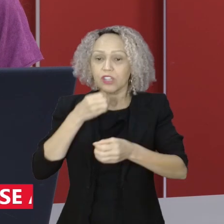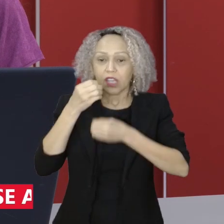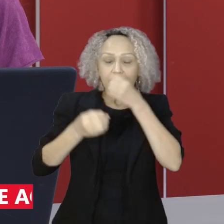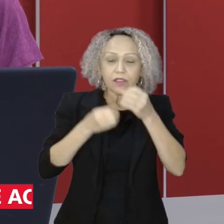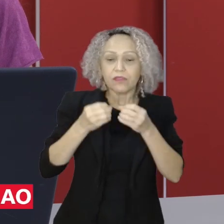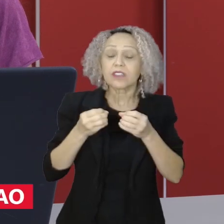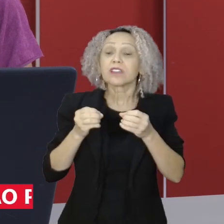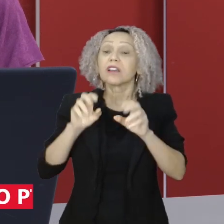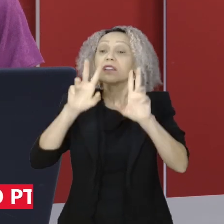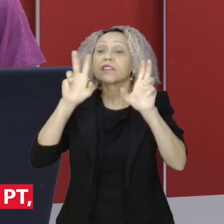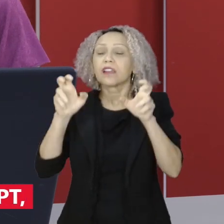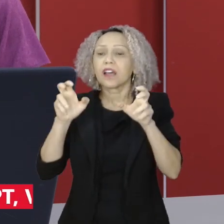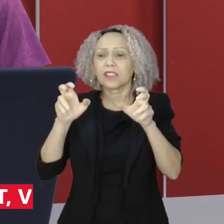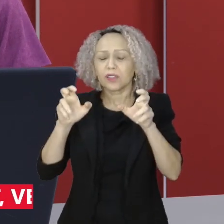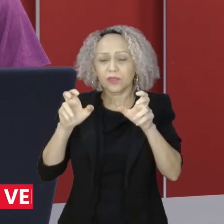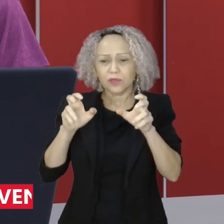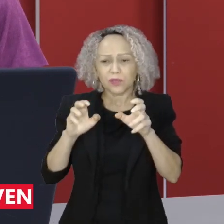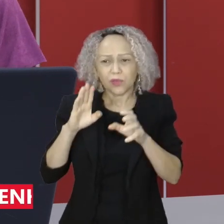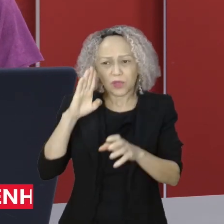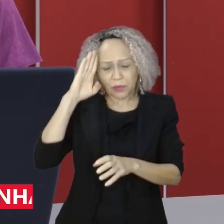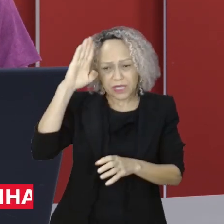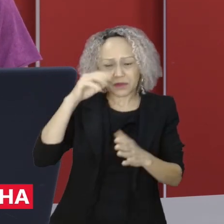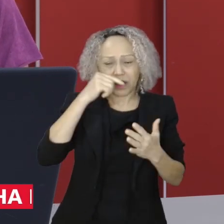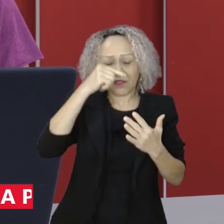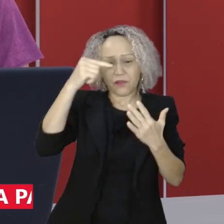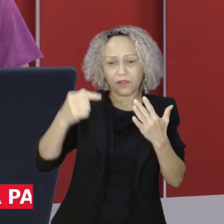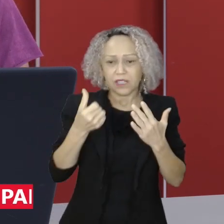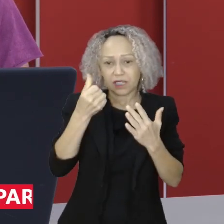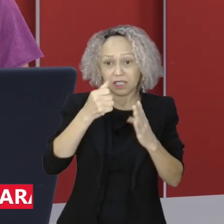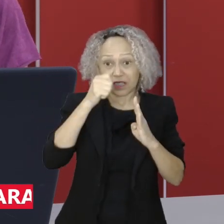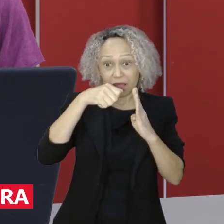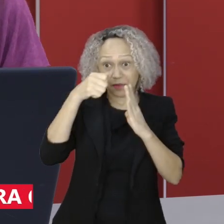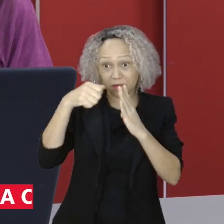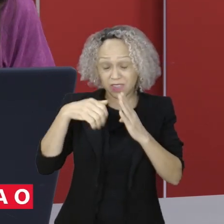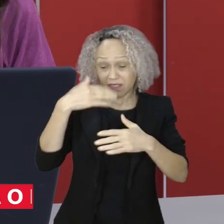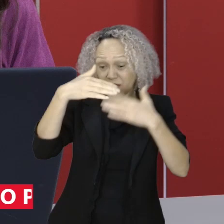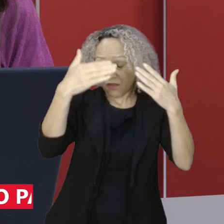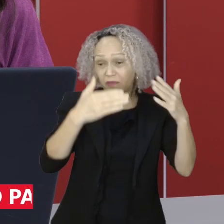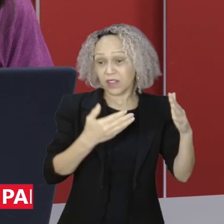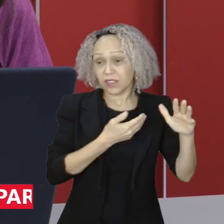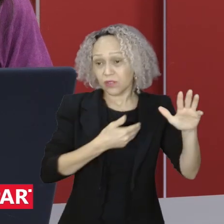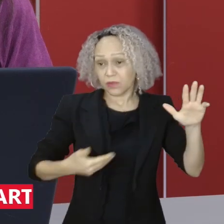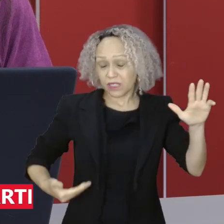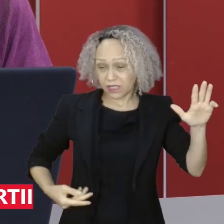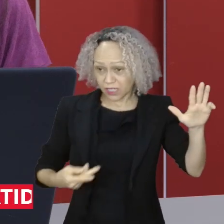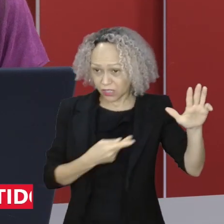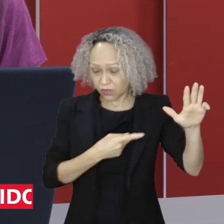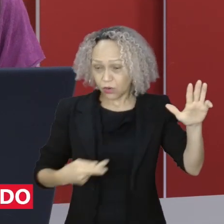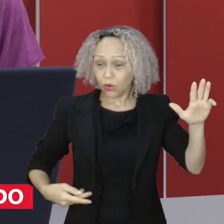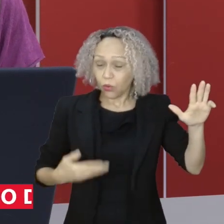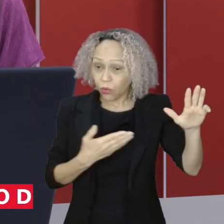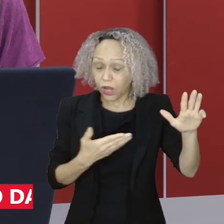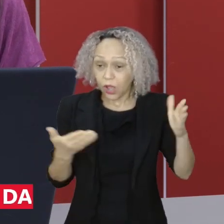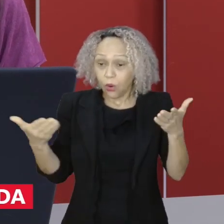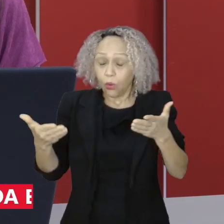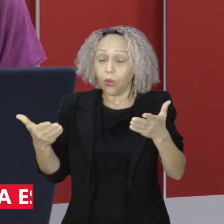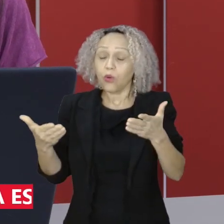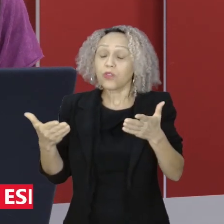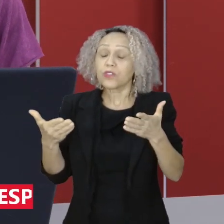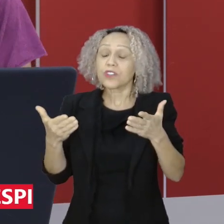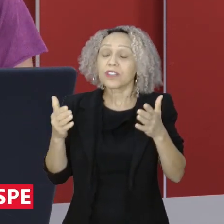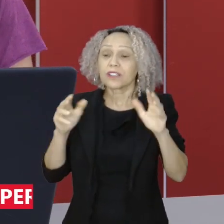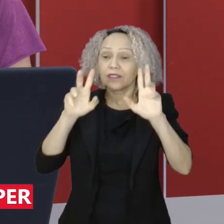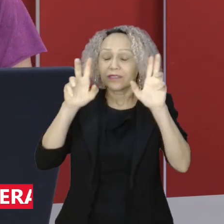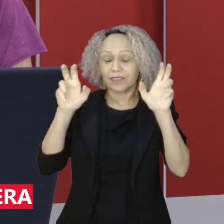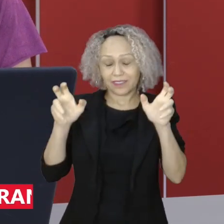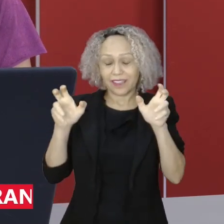principais avanços nos 6 primeiros meses do governo do presidente Lula. No episódio de hoje da série É o Brasil no Rumo Certo,